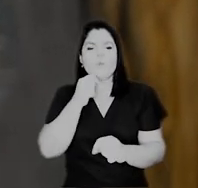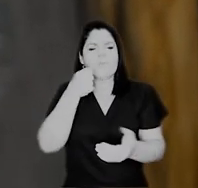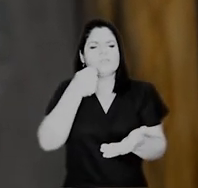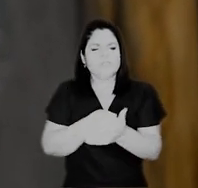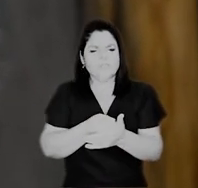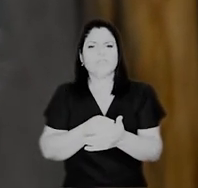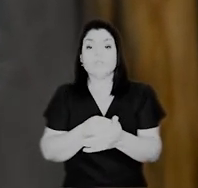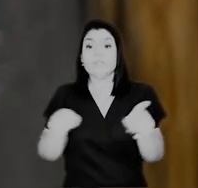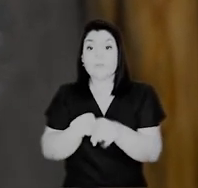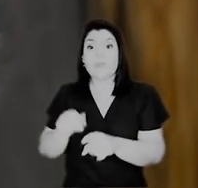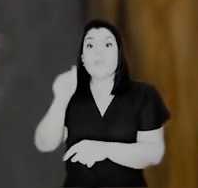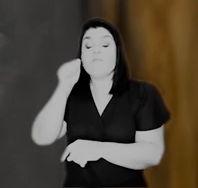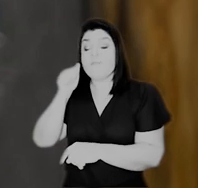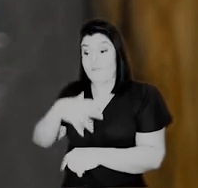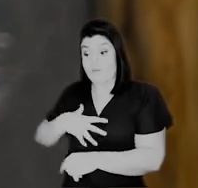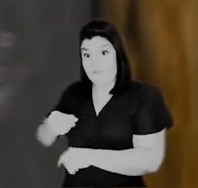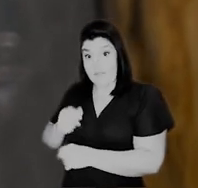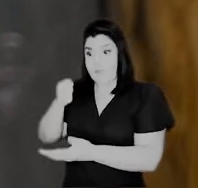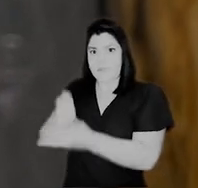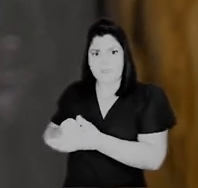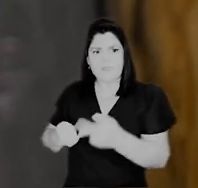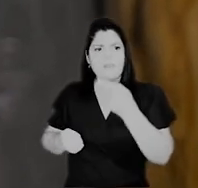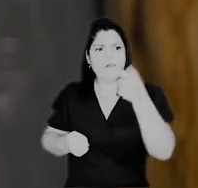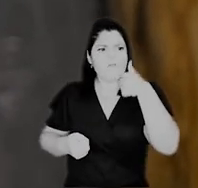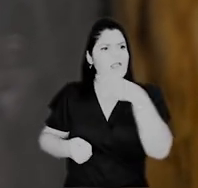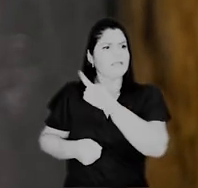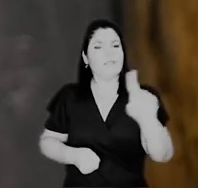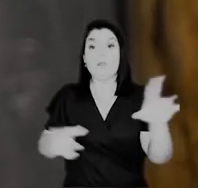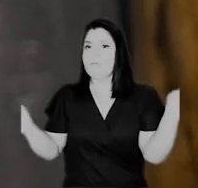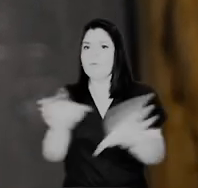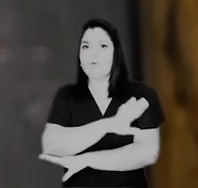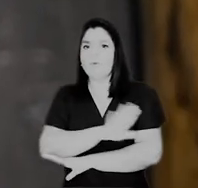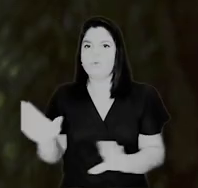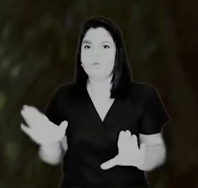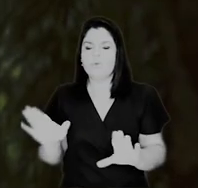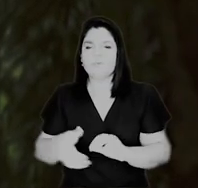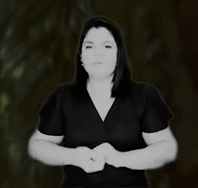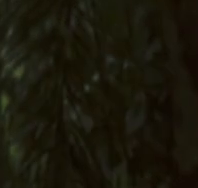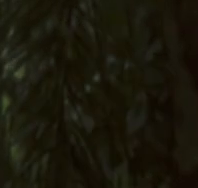homem machista, não criar também filhas machistas. Quando a mulher dizer não, é não e pronto.